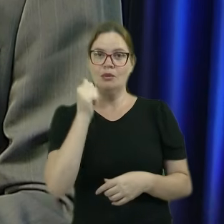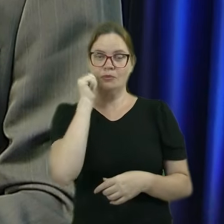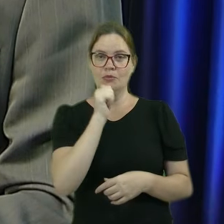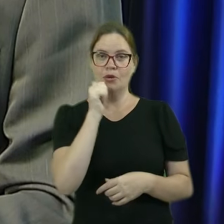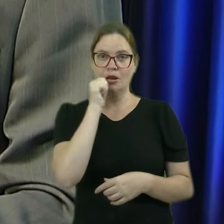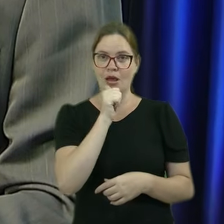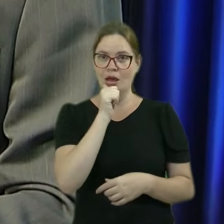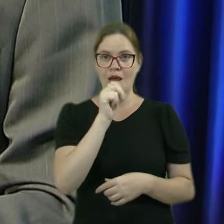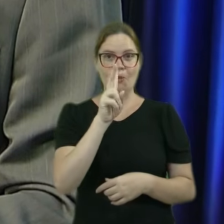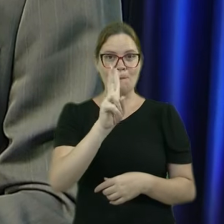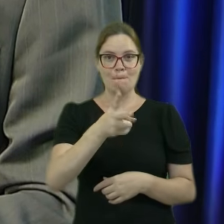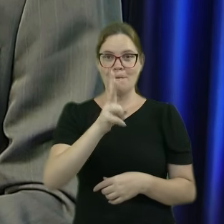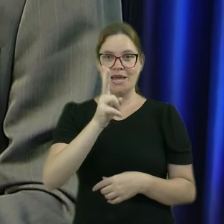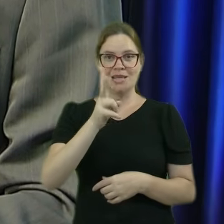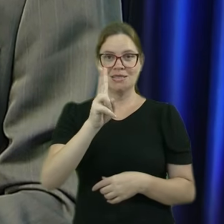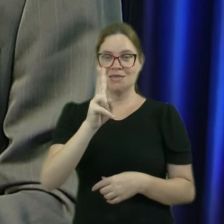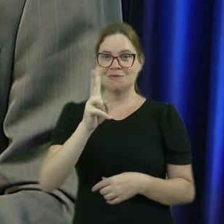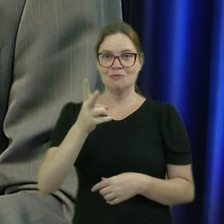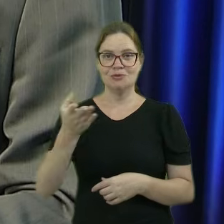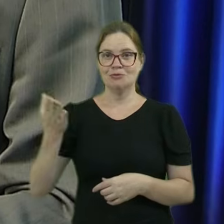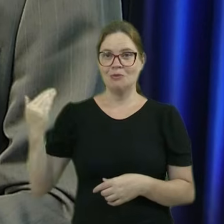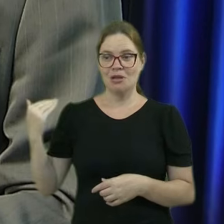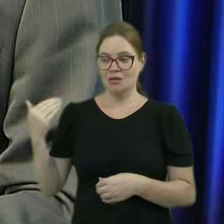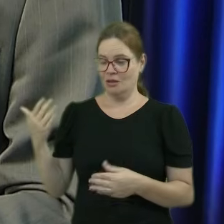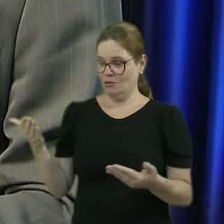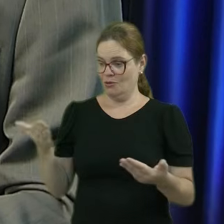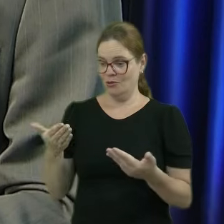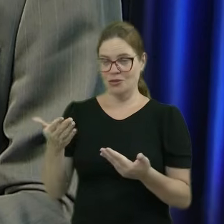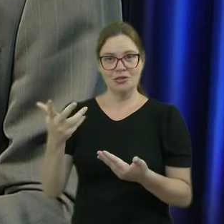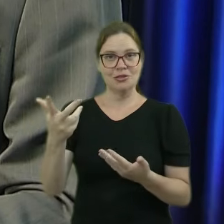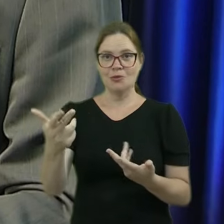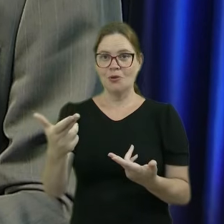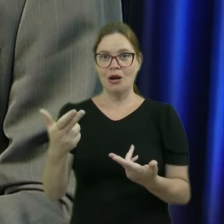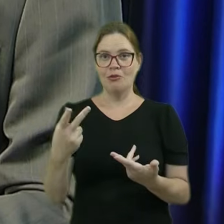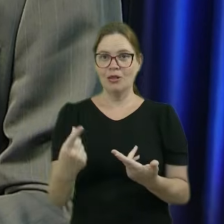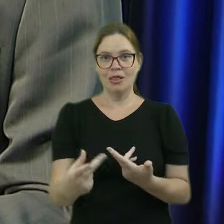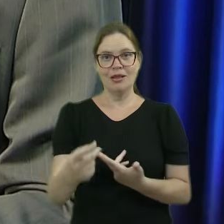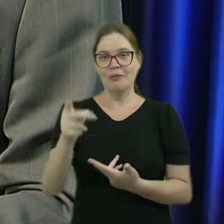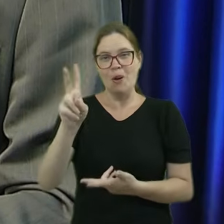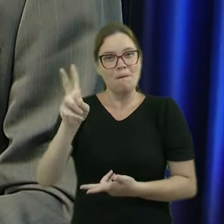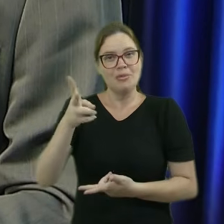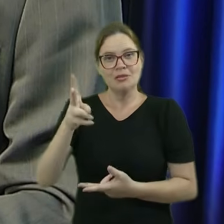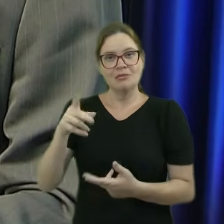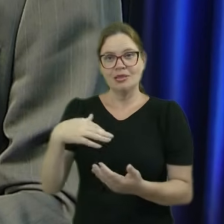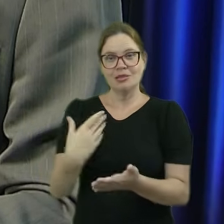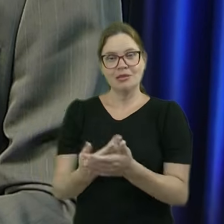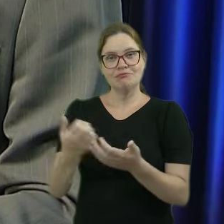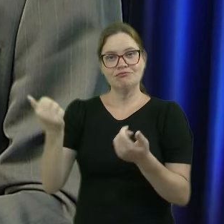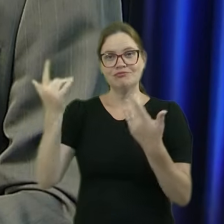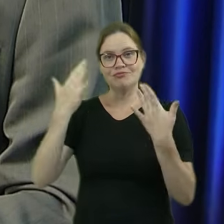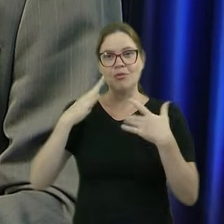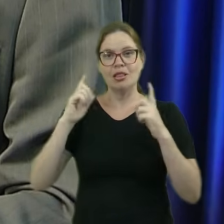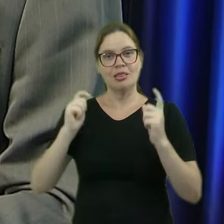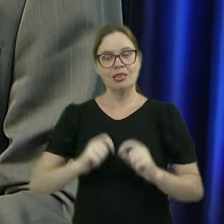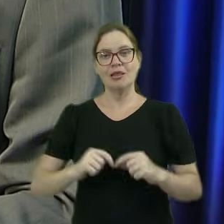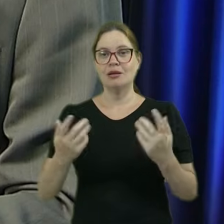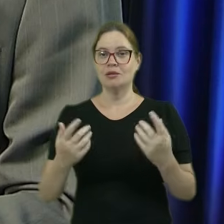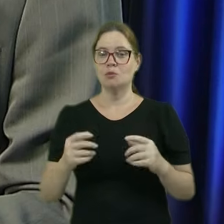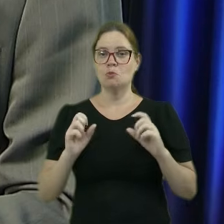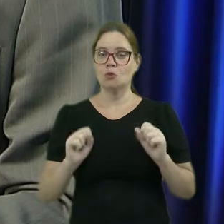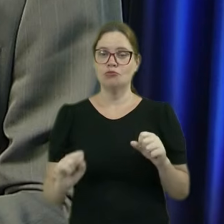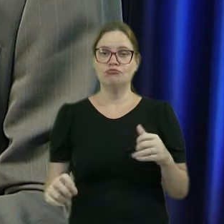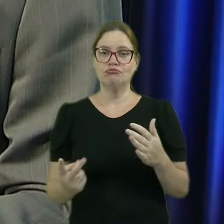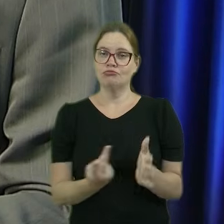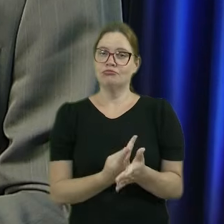é o mesmo ontem, hoje e eternamente. E quem sabe, há muitos